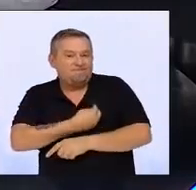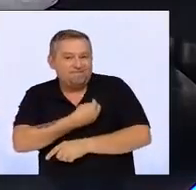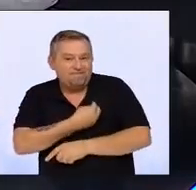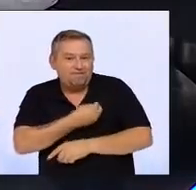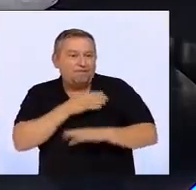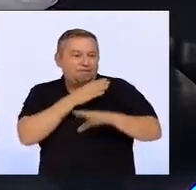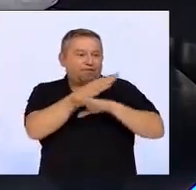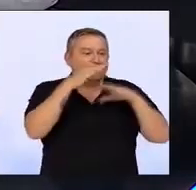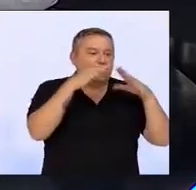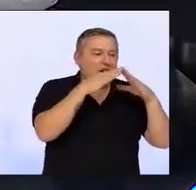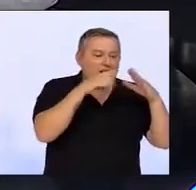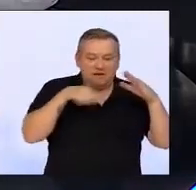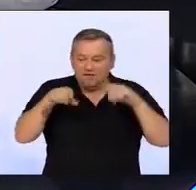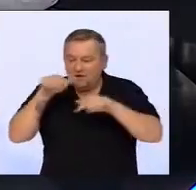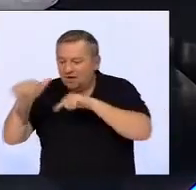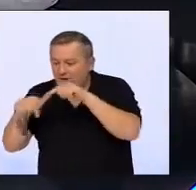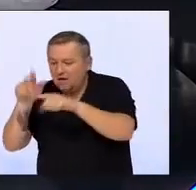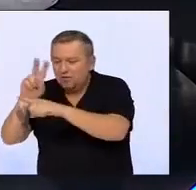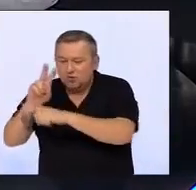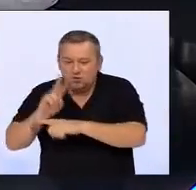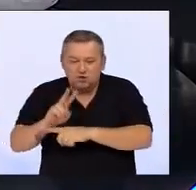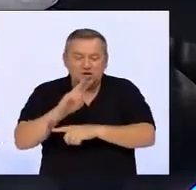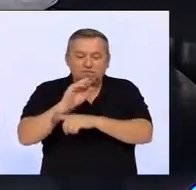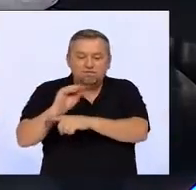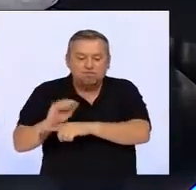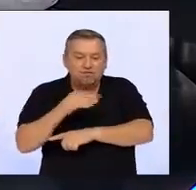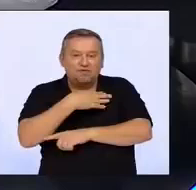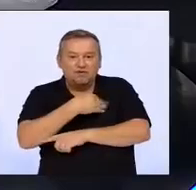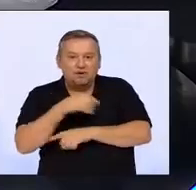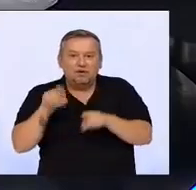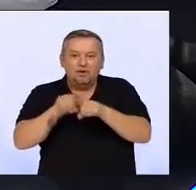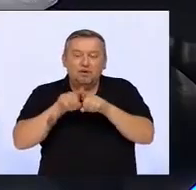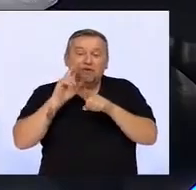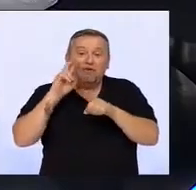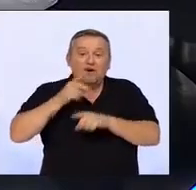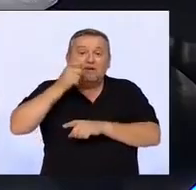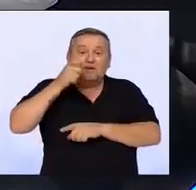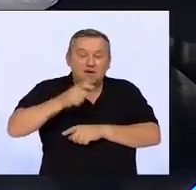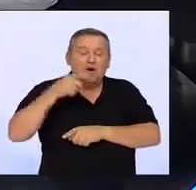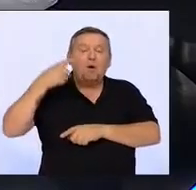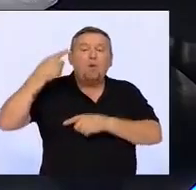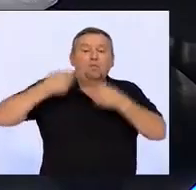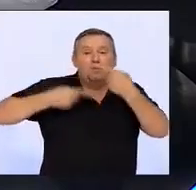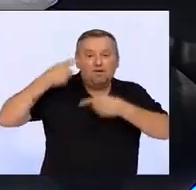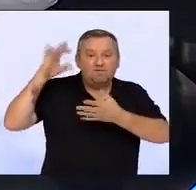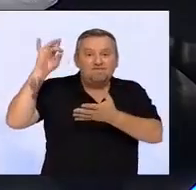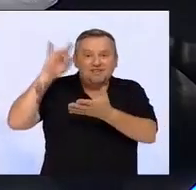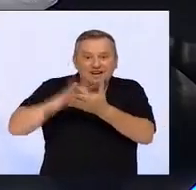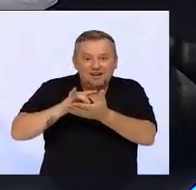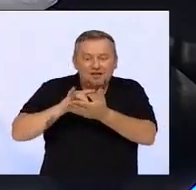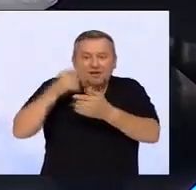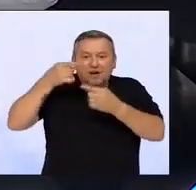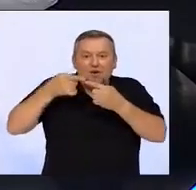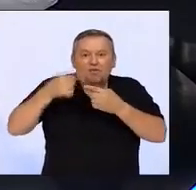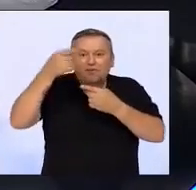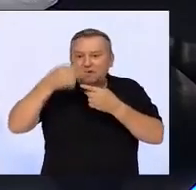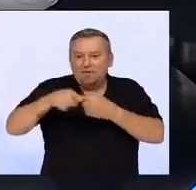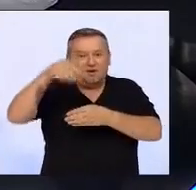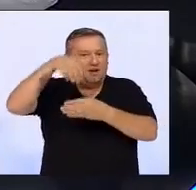casa para o trabalho, tem que cuidar dos filhos, que vai somente se interessar pela política de verdade nesses últimos 15 dias, 7 dias, né,